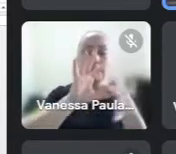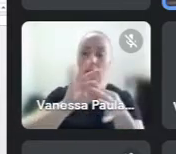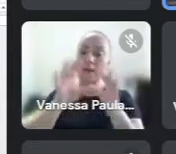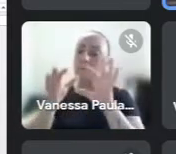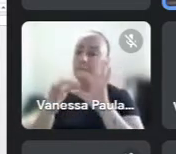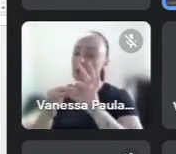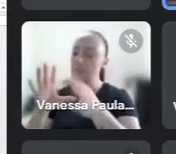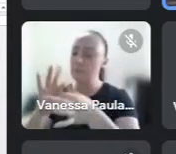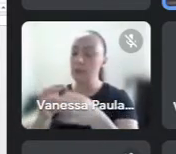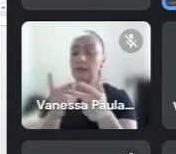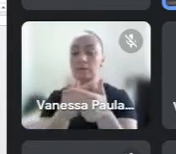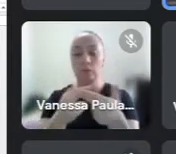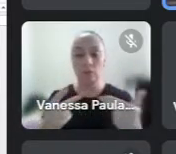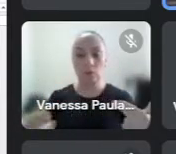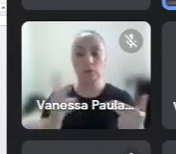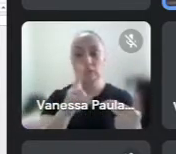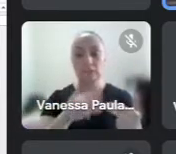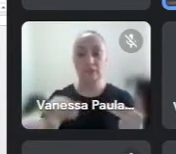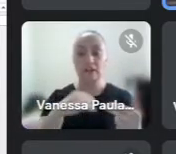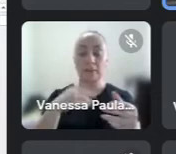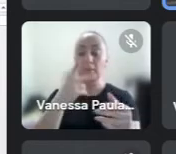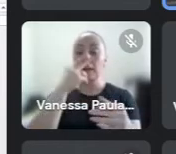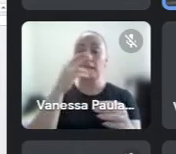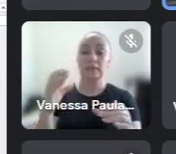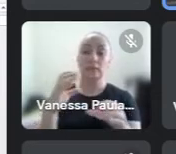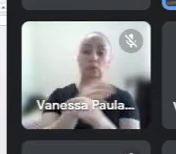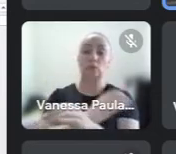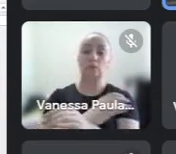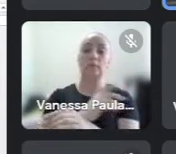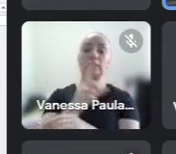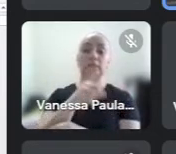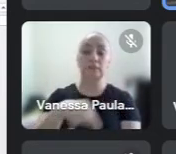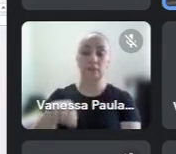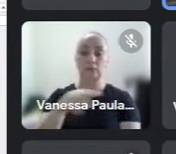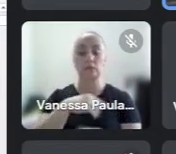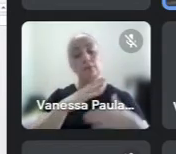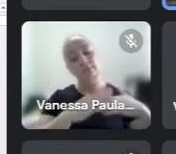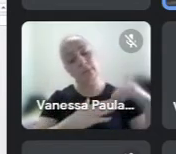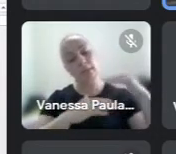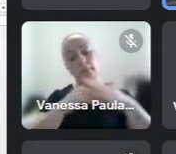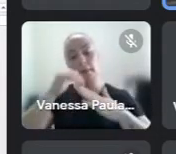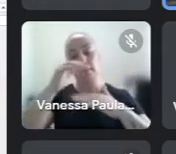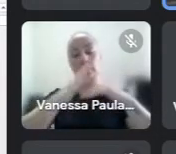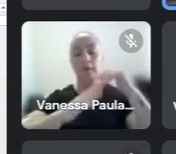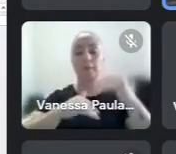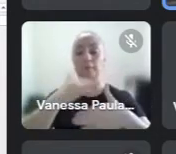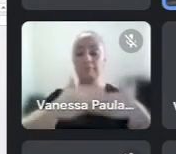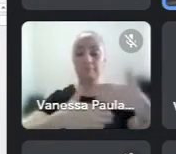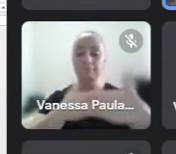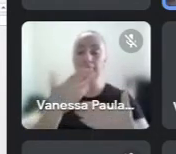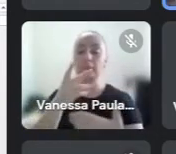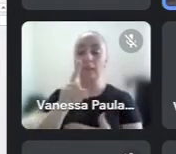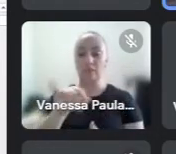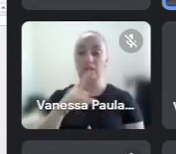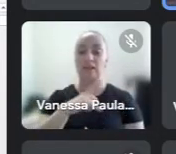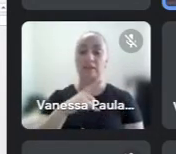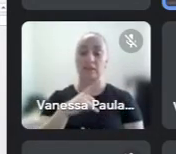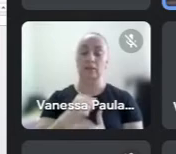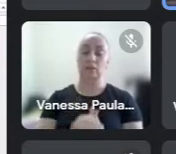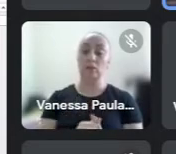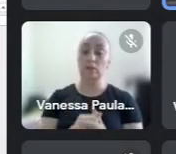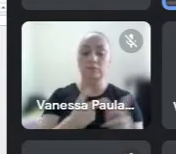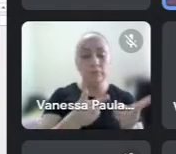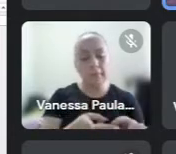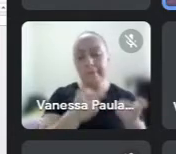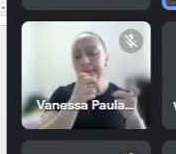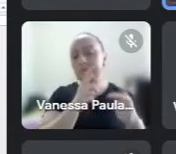vão preenchendo, né, as lacunas e que vão fazendo uma interlocução, né? Desde a tua percepção do